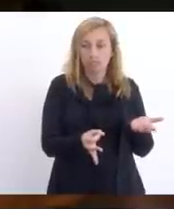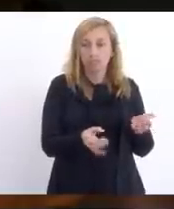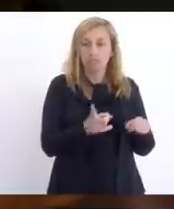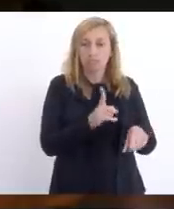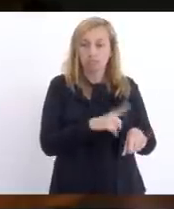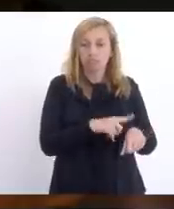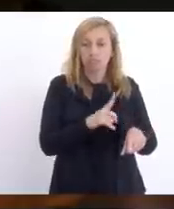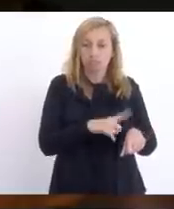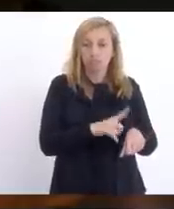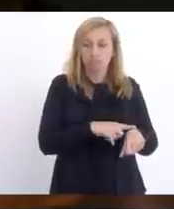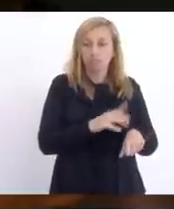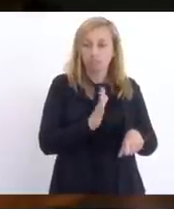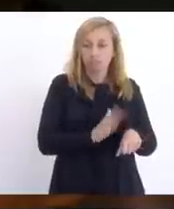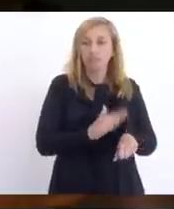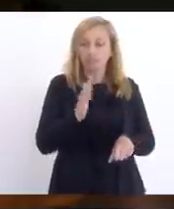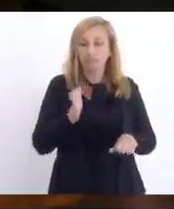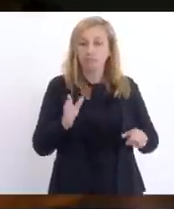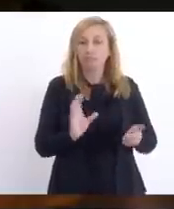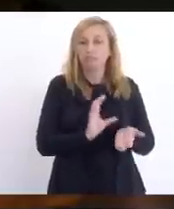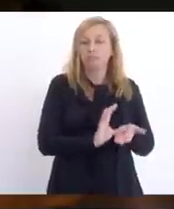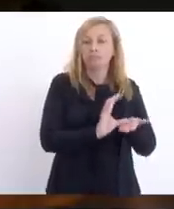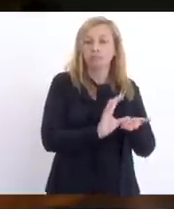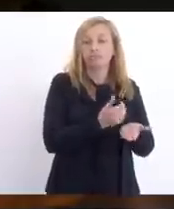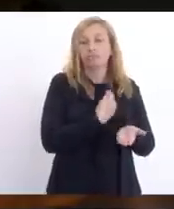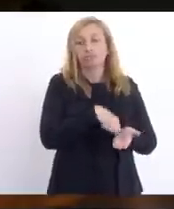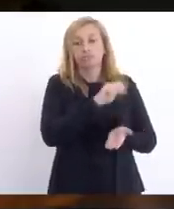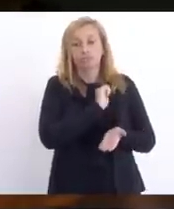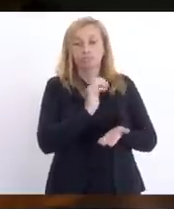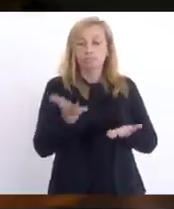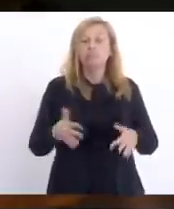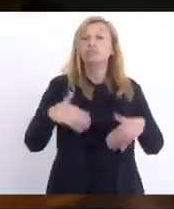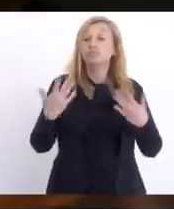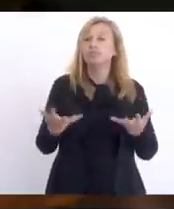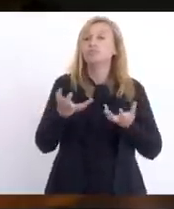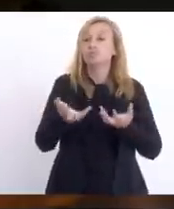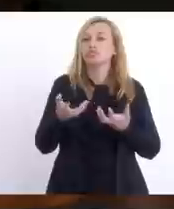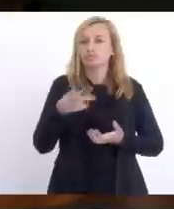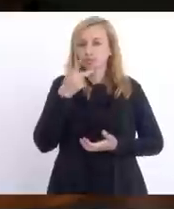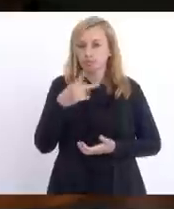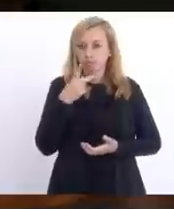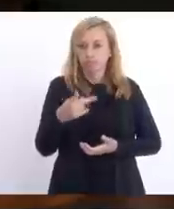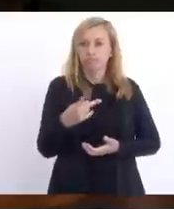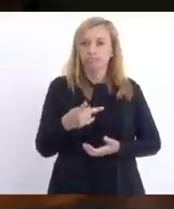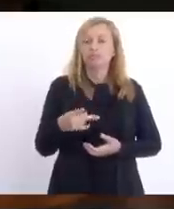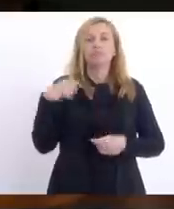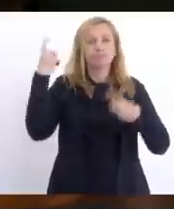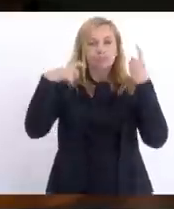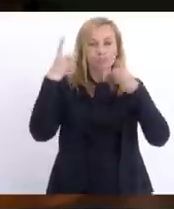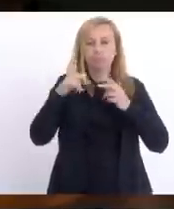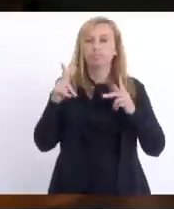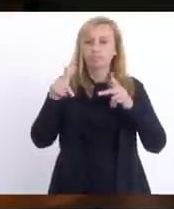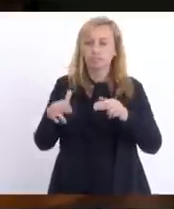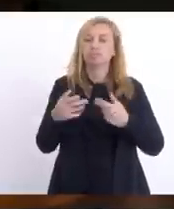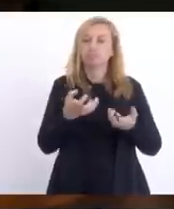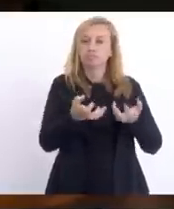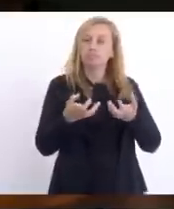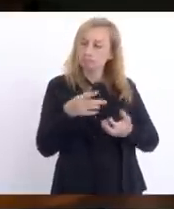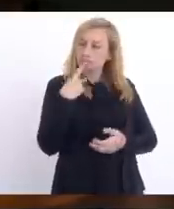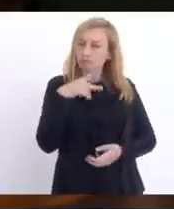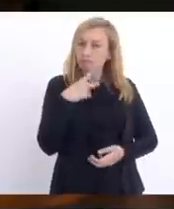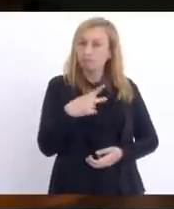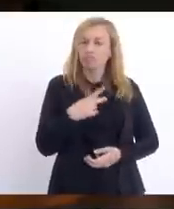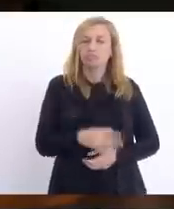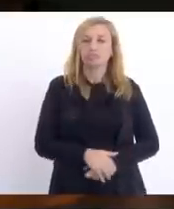prorrogação desses incentivos fiscais. Então, quero dizer que tenho essa mesma preocupação, mas eu queria